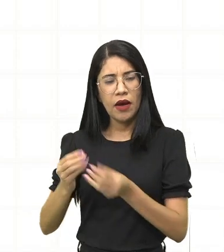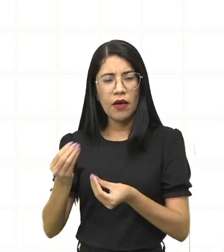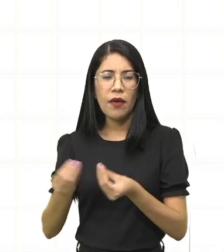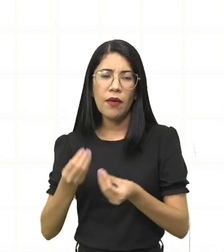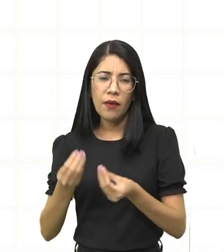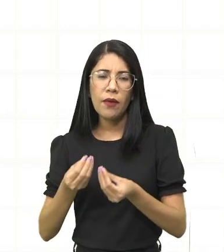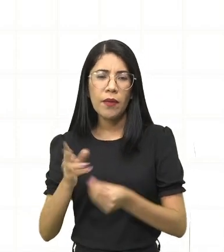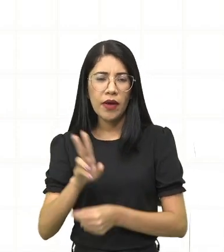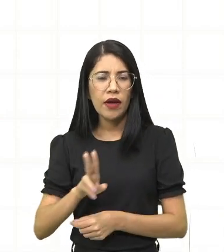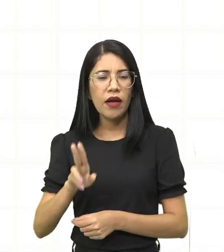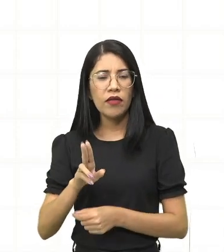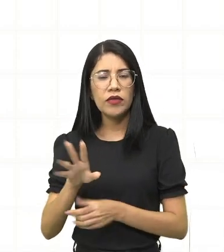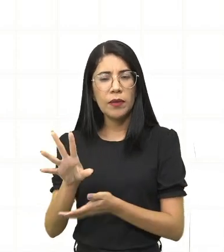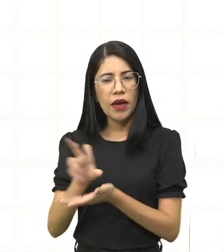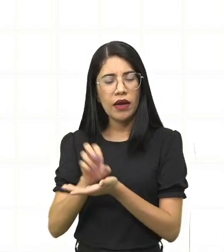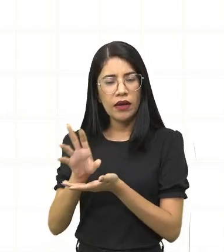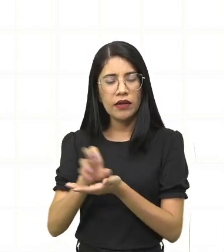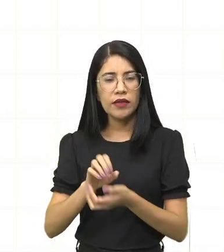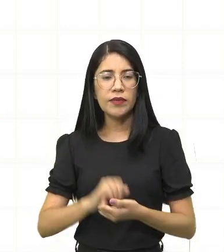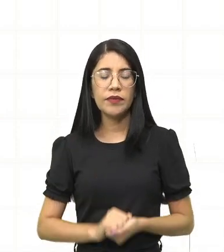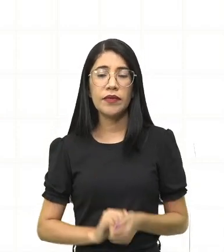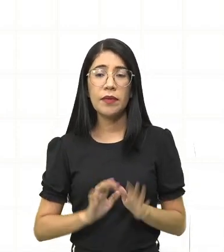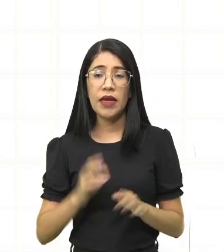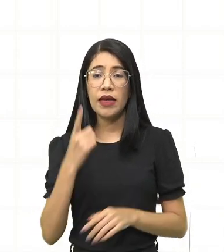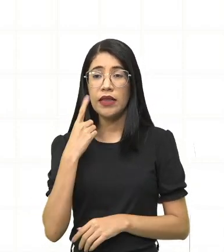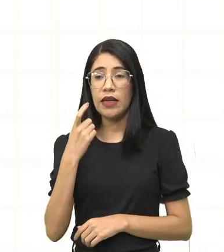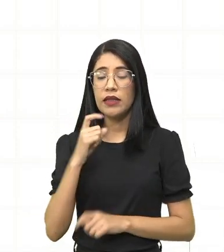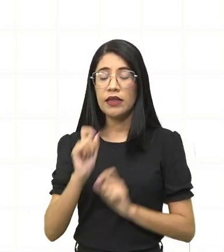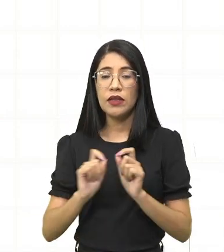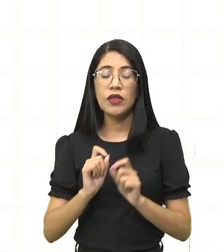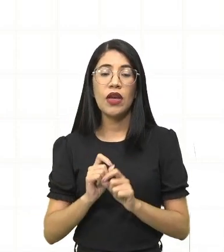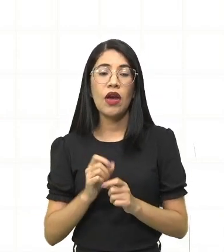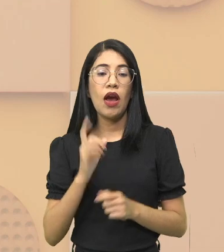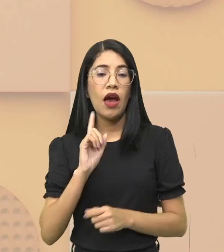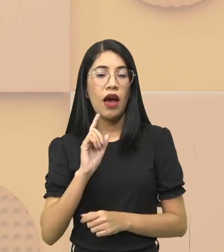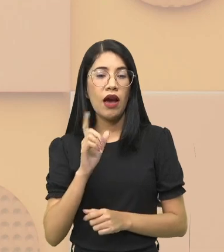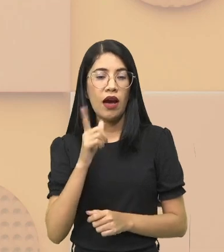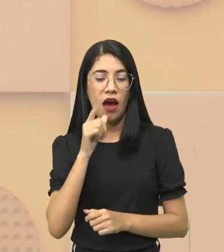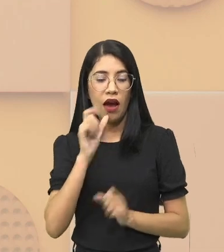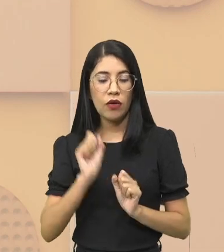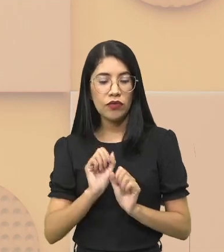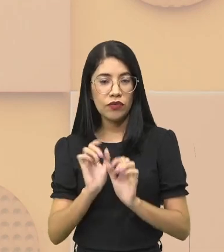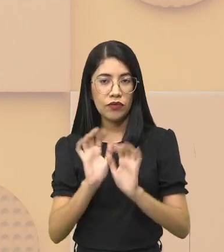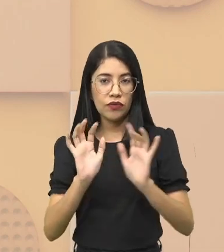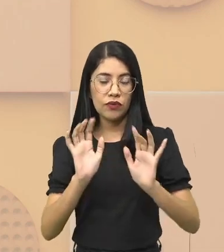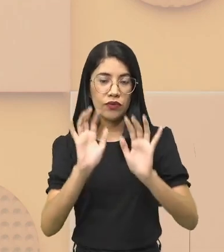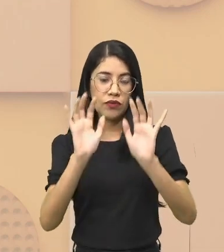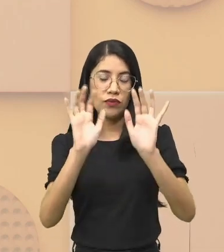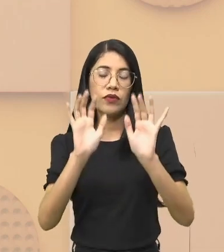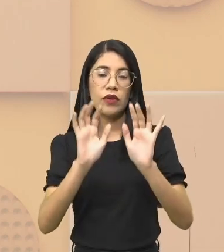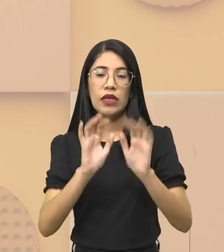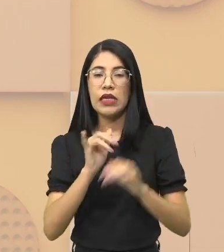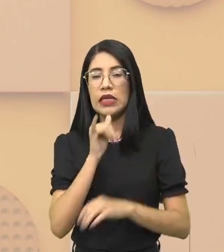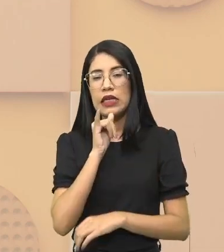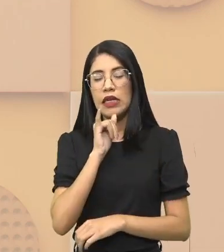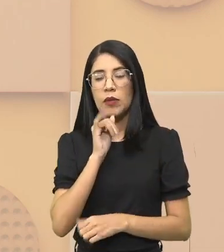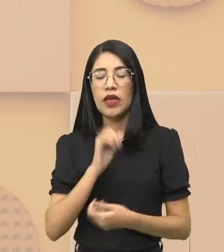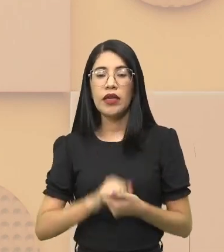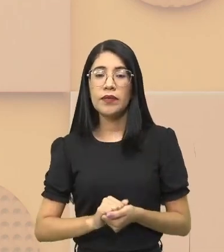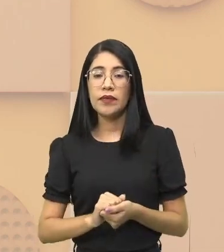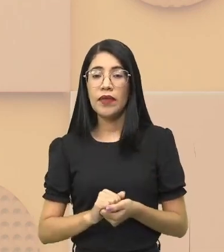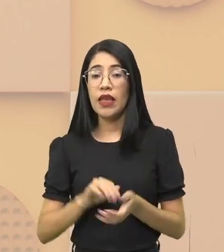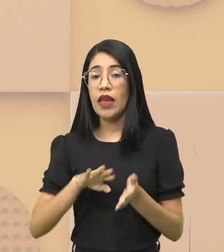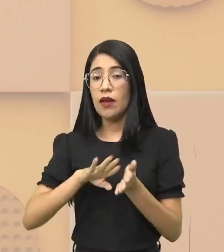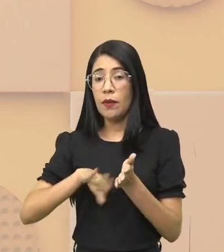funcionamento. O interessante é que esse vapor de água, né, que digamos assim, que sobrou, ele